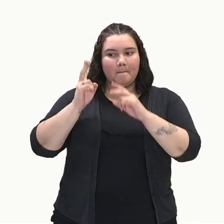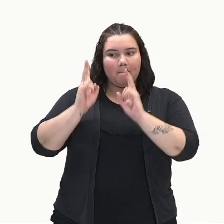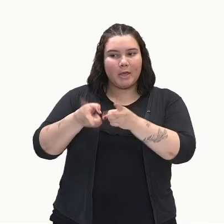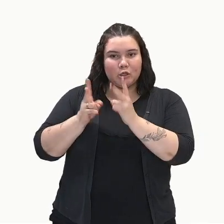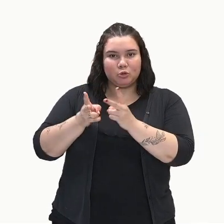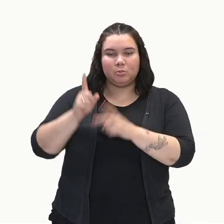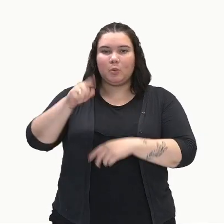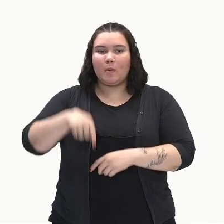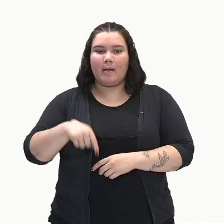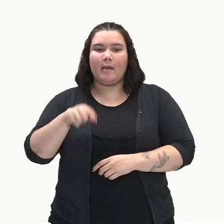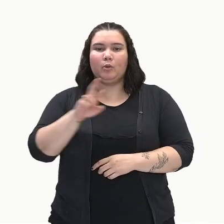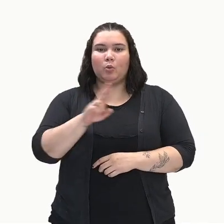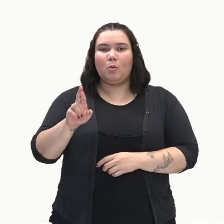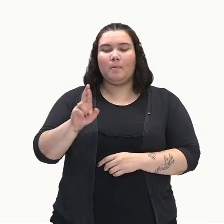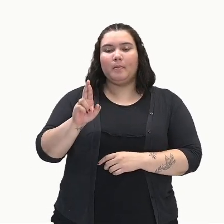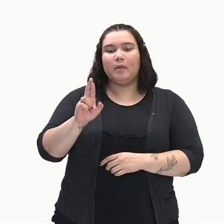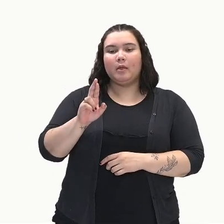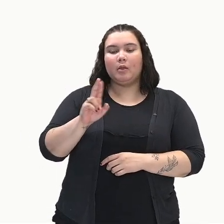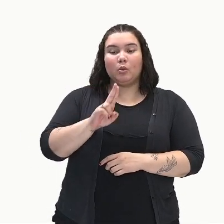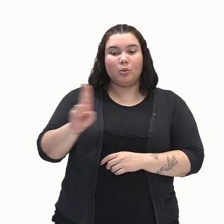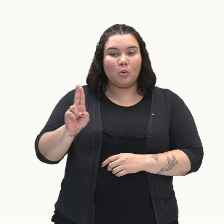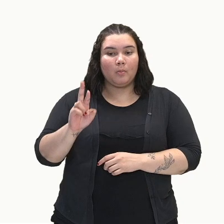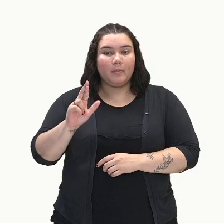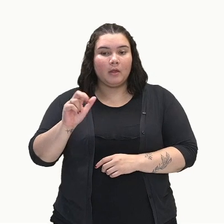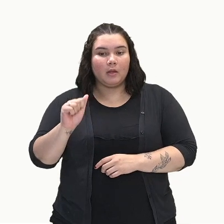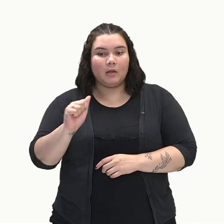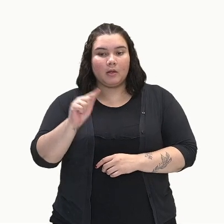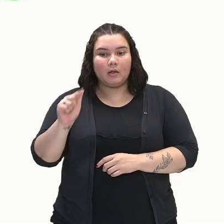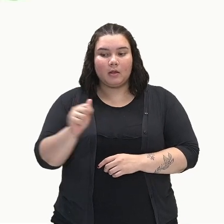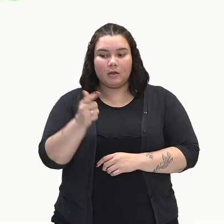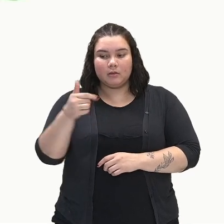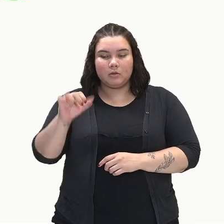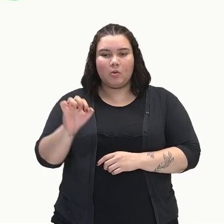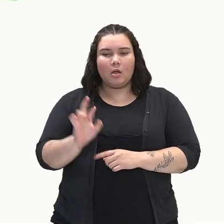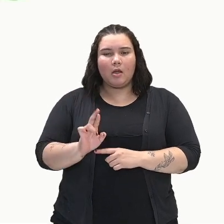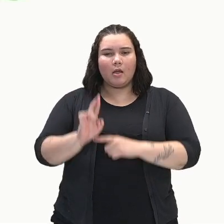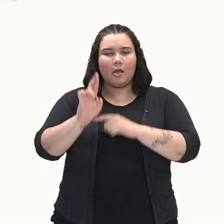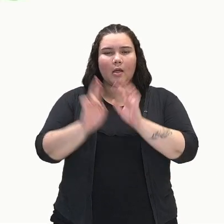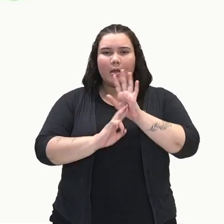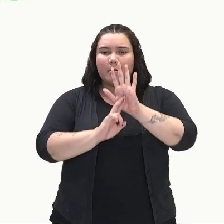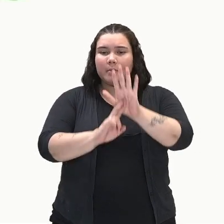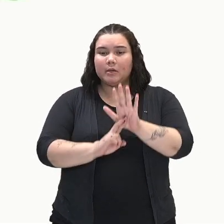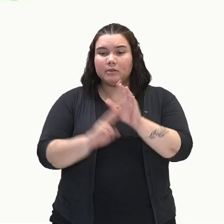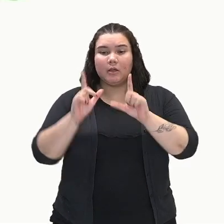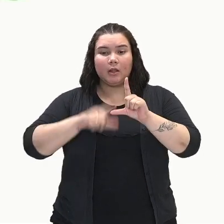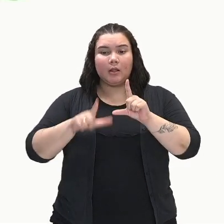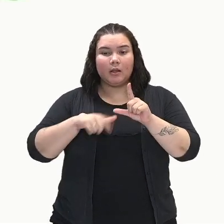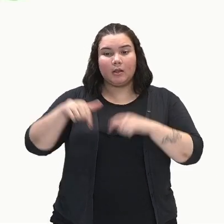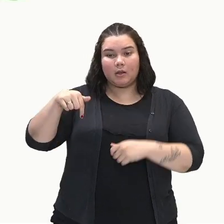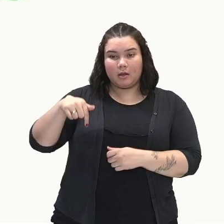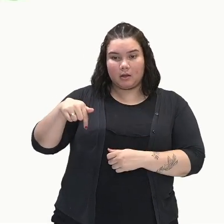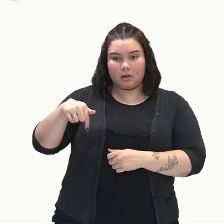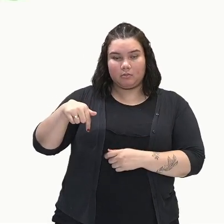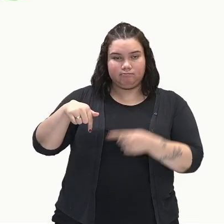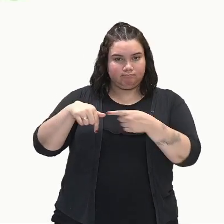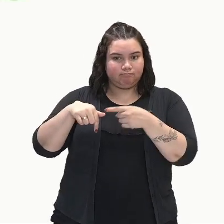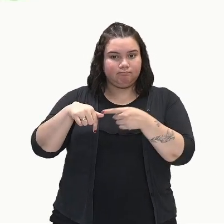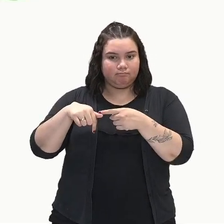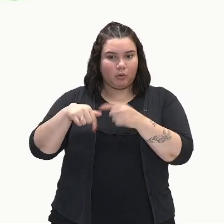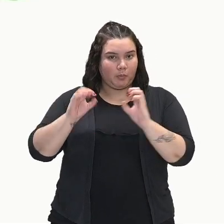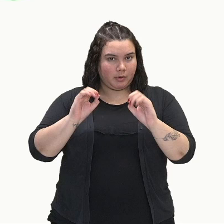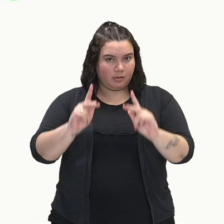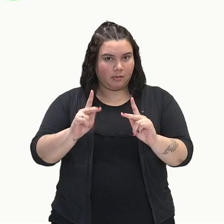razão e é representado pela letra Q, tá bom? Na PA,